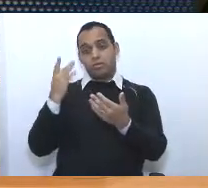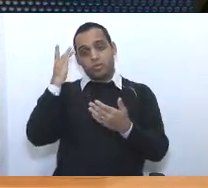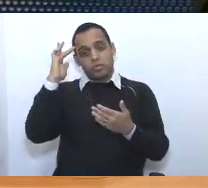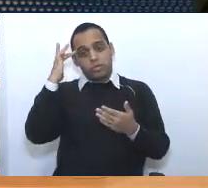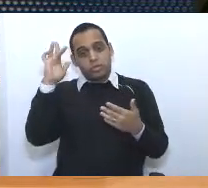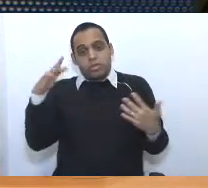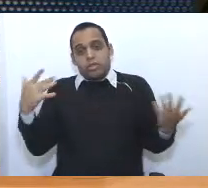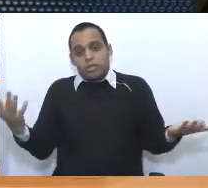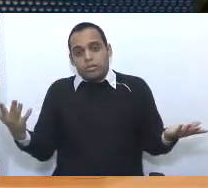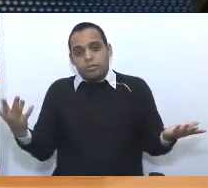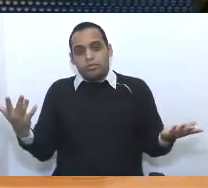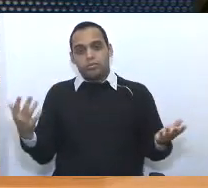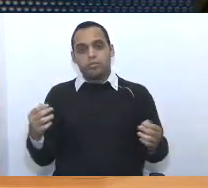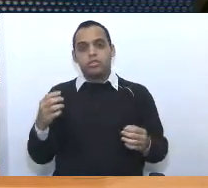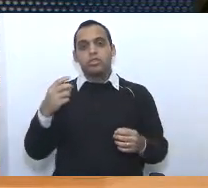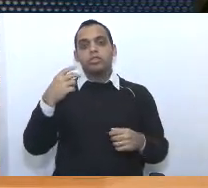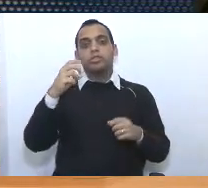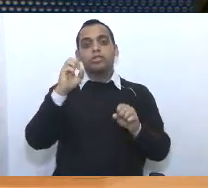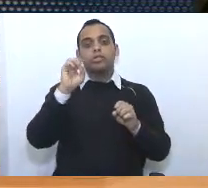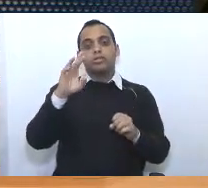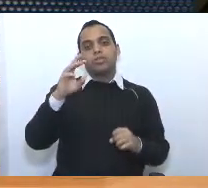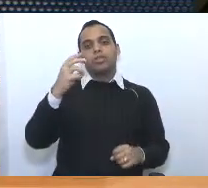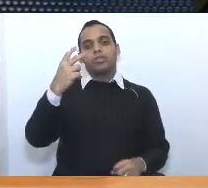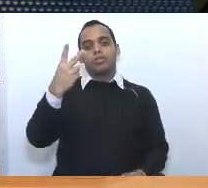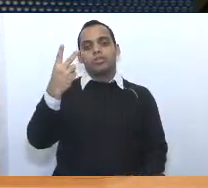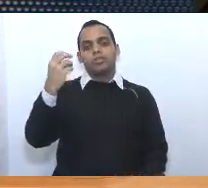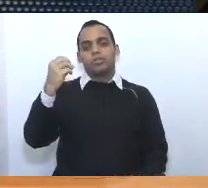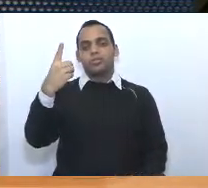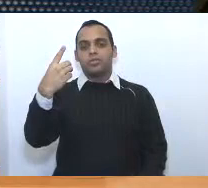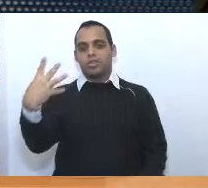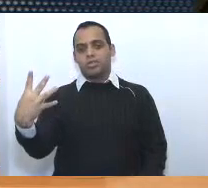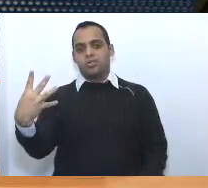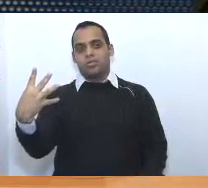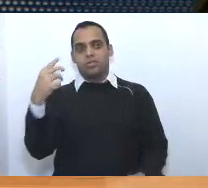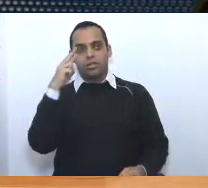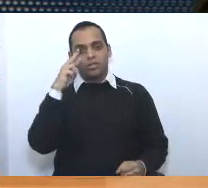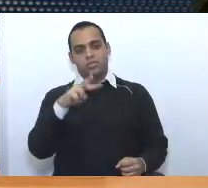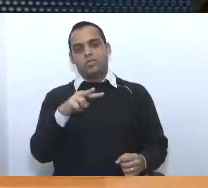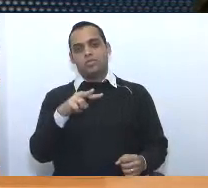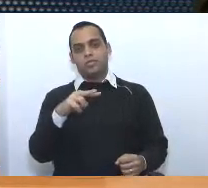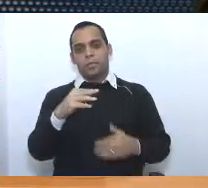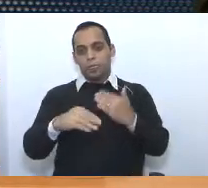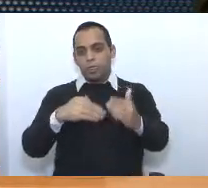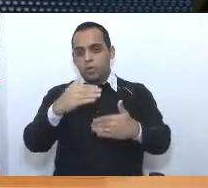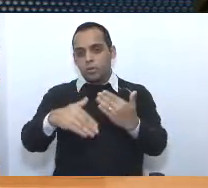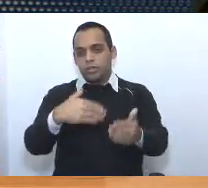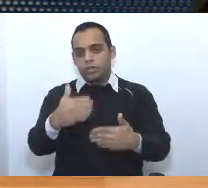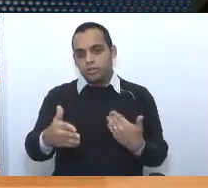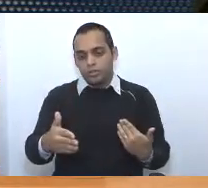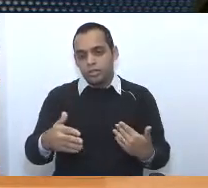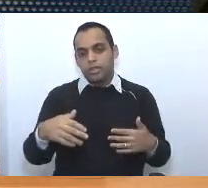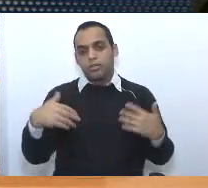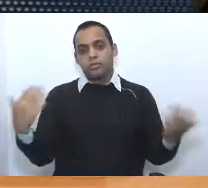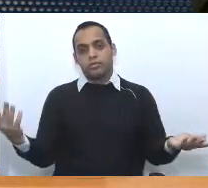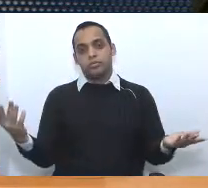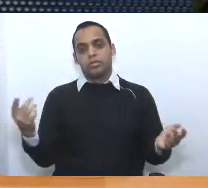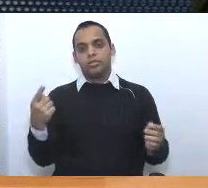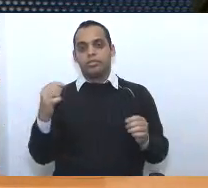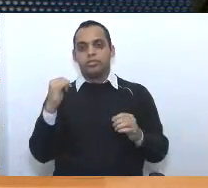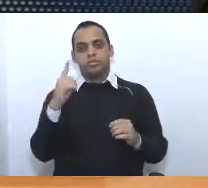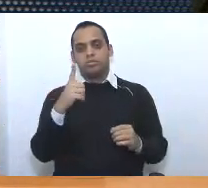nós vamos ter apenas para 2014, e nós vamos sentir agora no decorrer desse ano. Nós ainda não temos esta